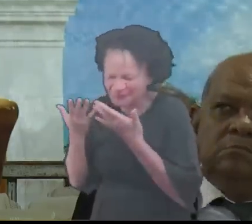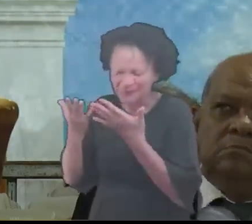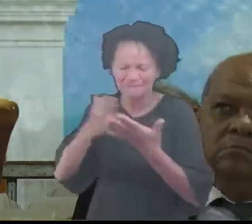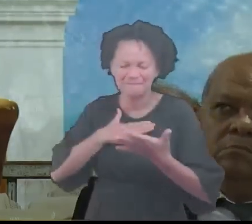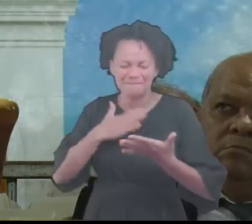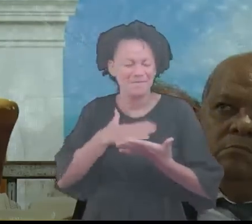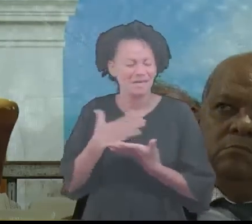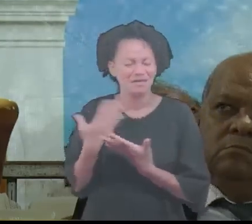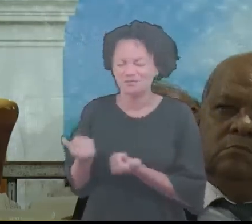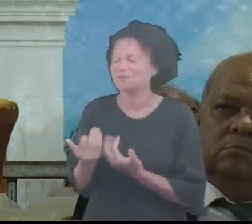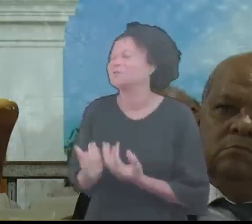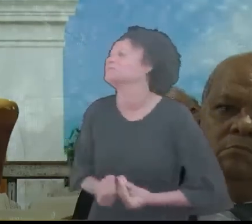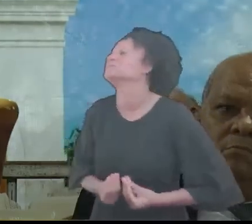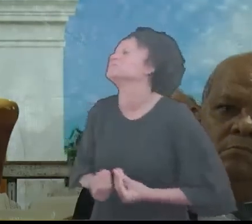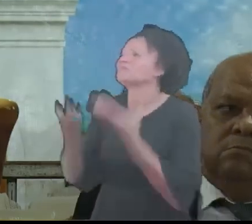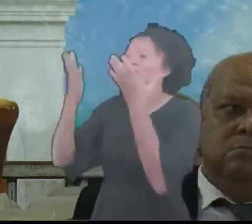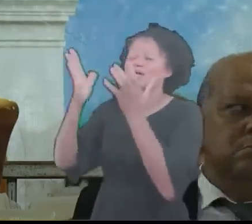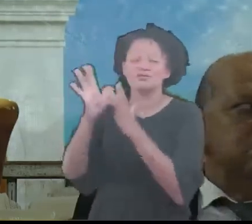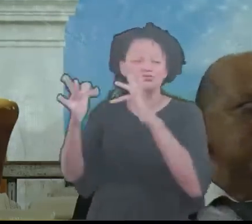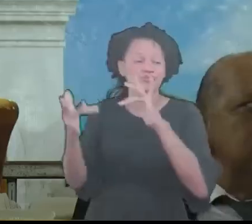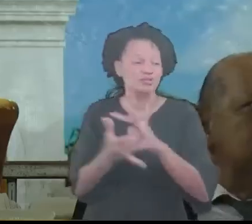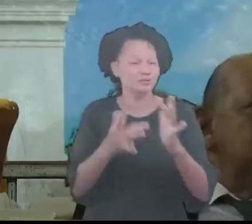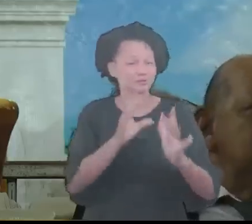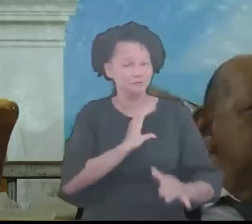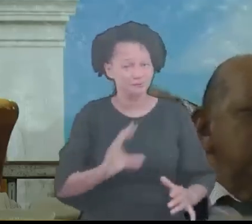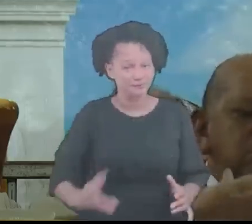minha juventude a Jesus Cristo.